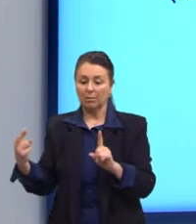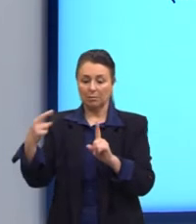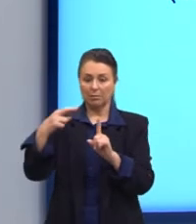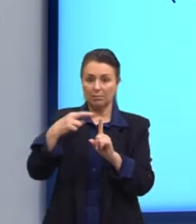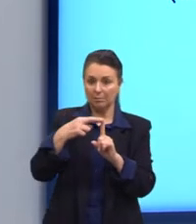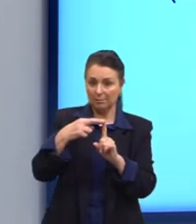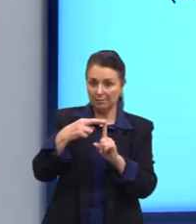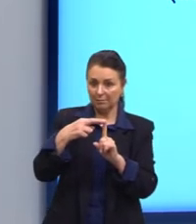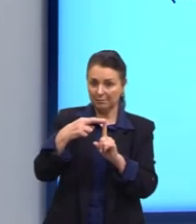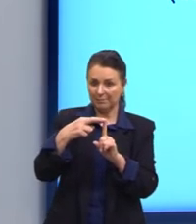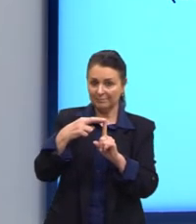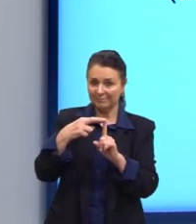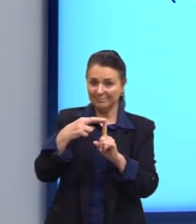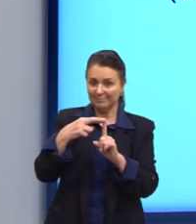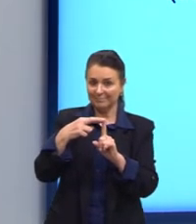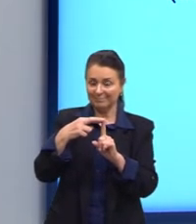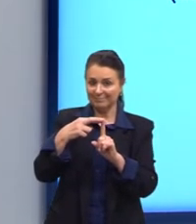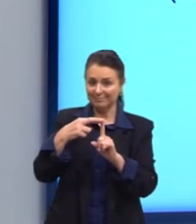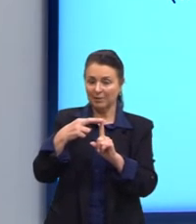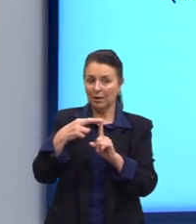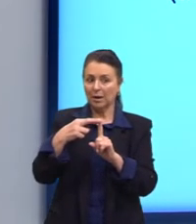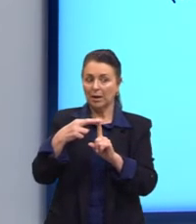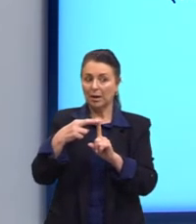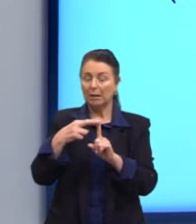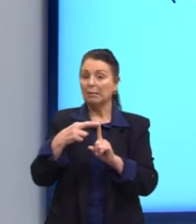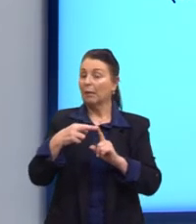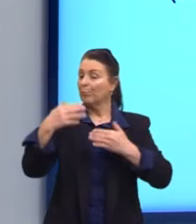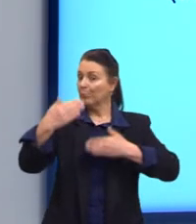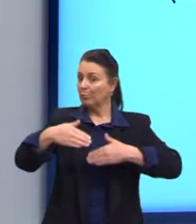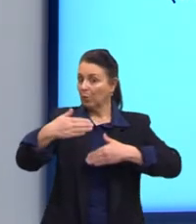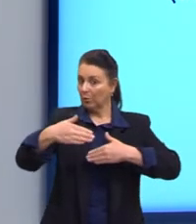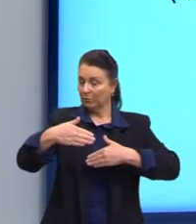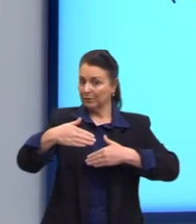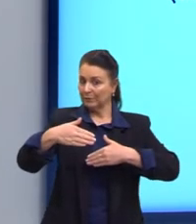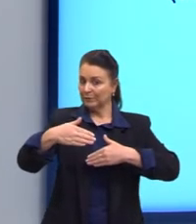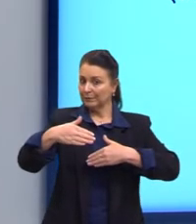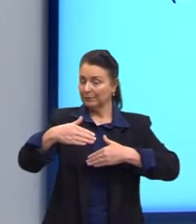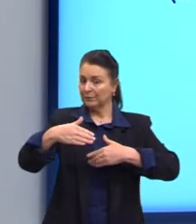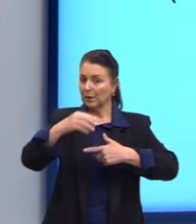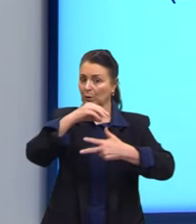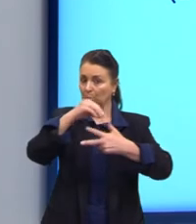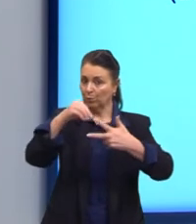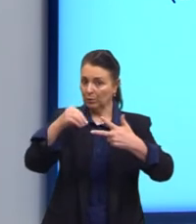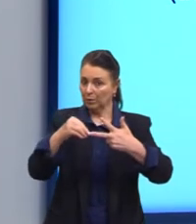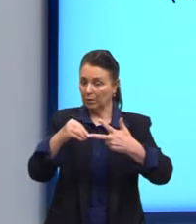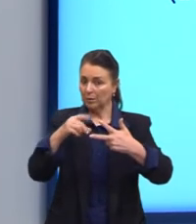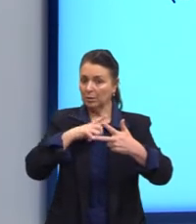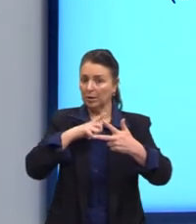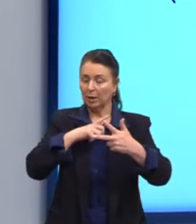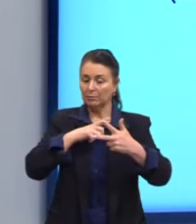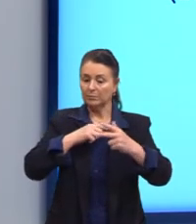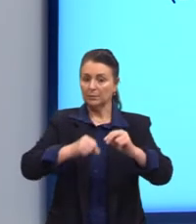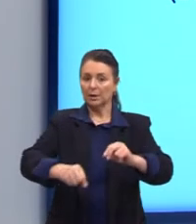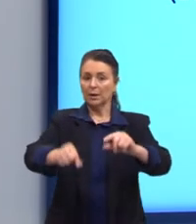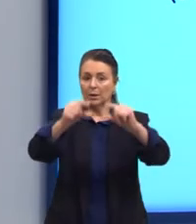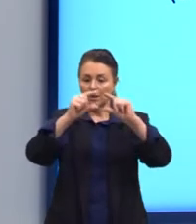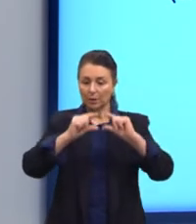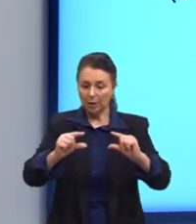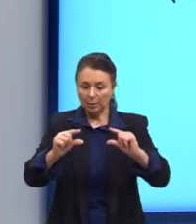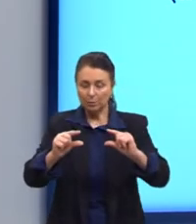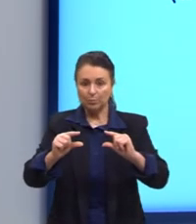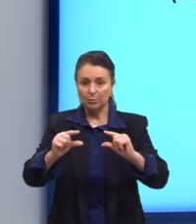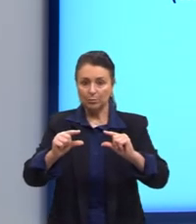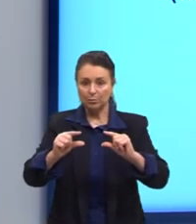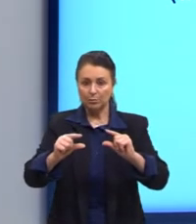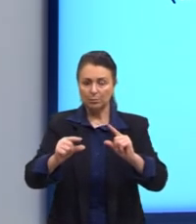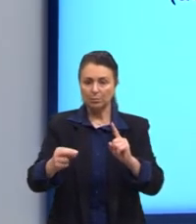lá na prova vai ter além do texto né embaixo do texto a referência de onde ele saiu